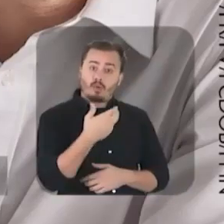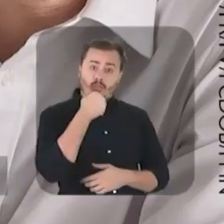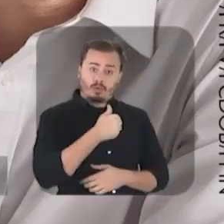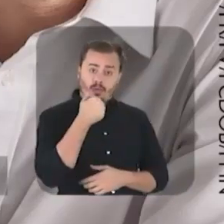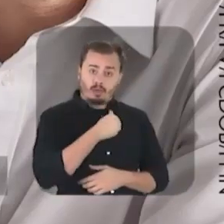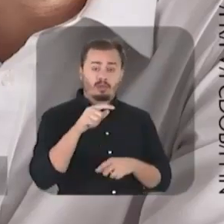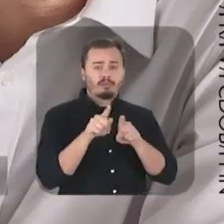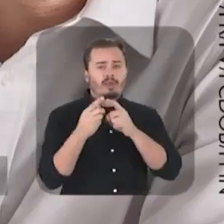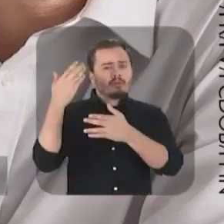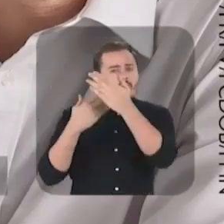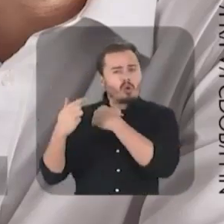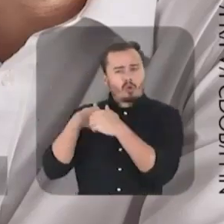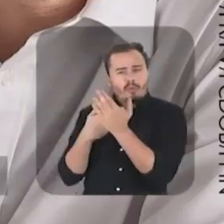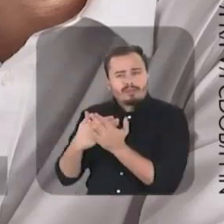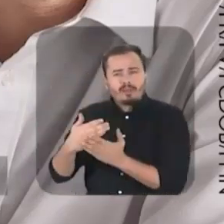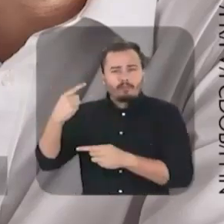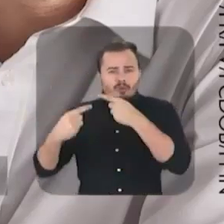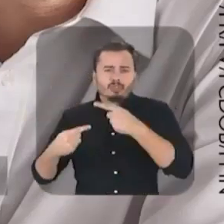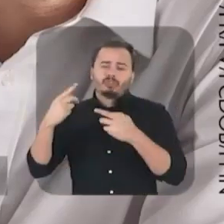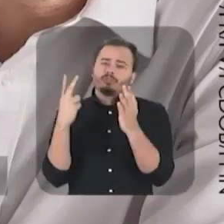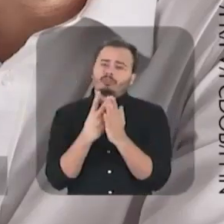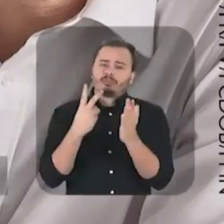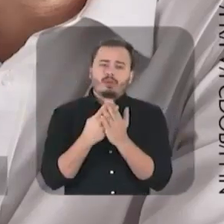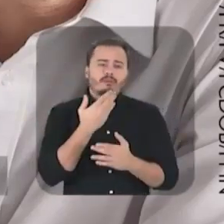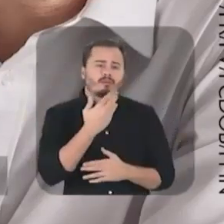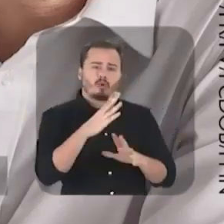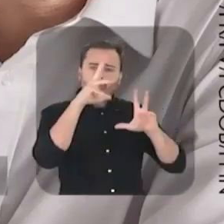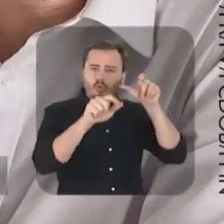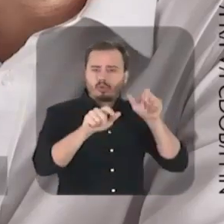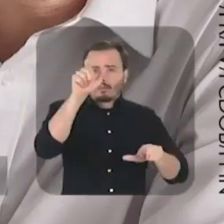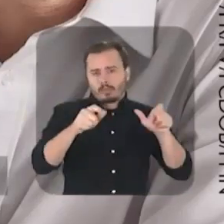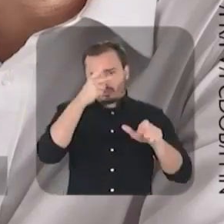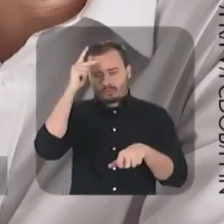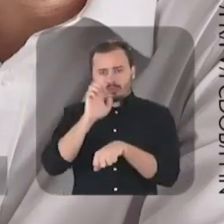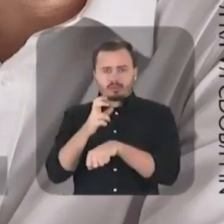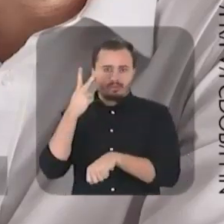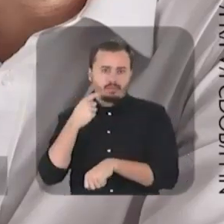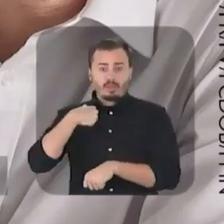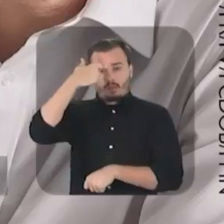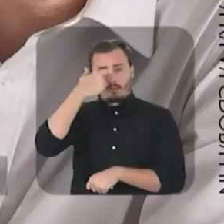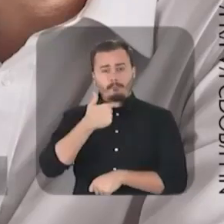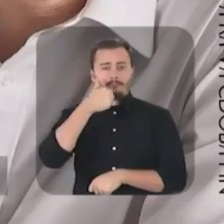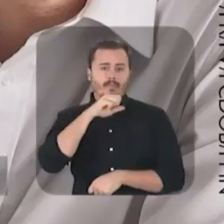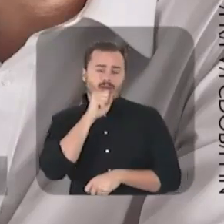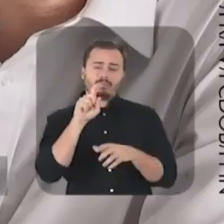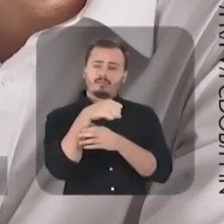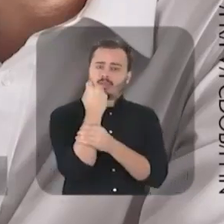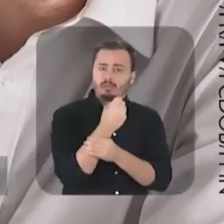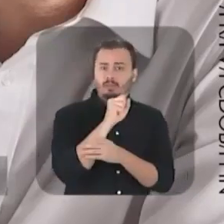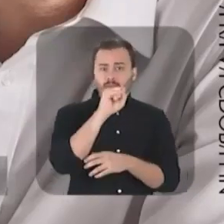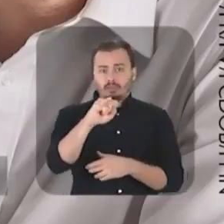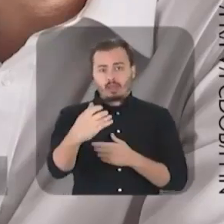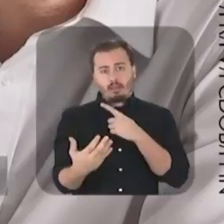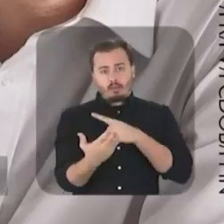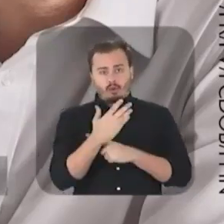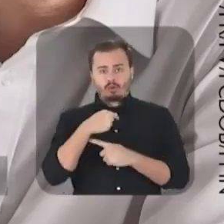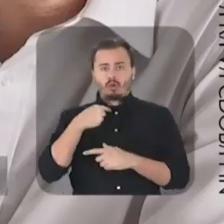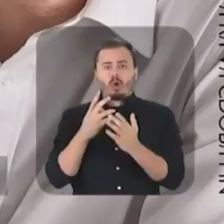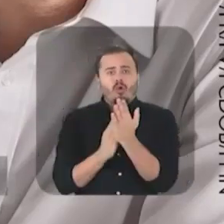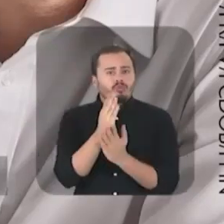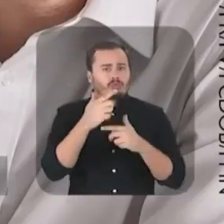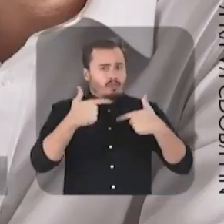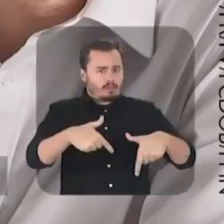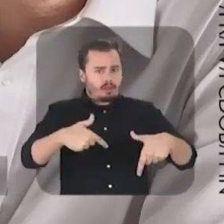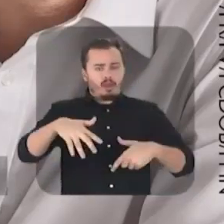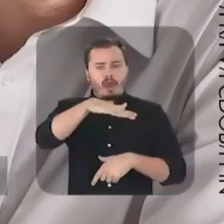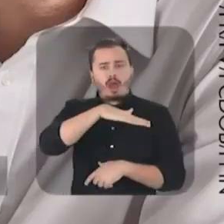cearenses. Sou mãe, fisioterapeuta. Com seu apoio, continuarei trabalhando. pelo social, pela saúde, pelas